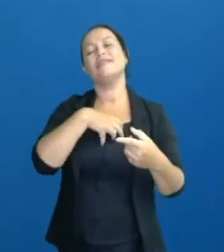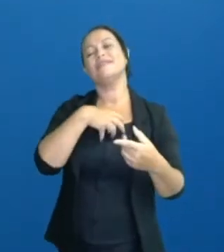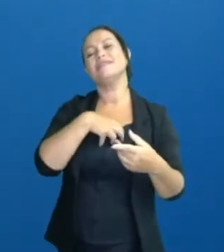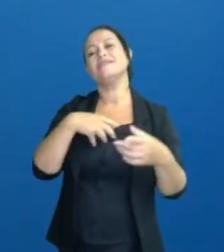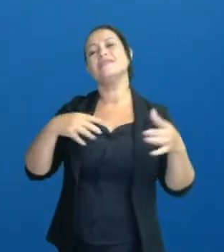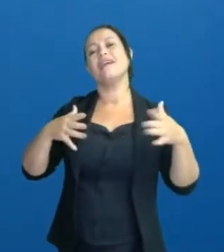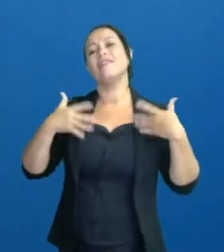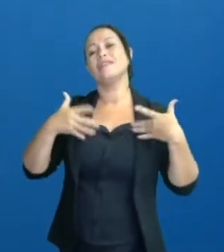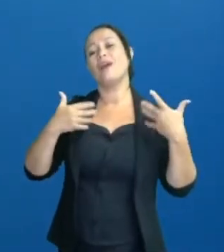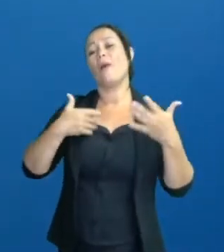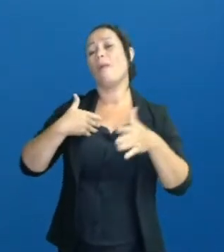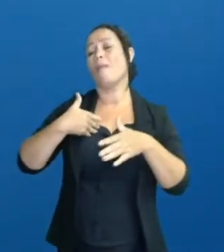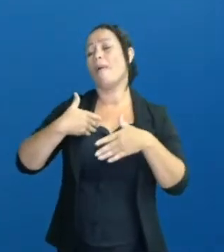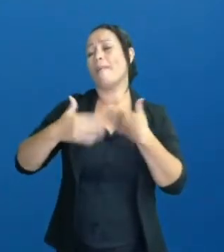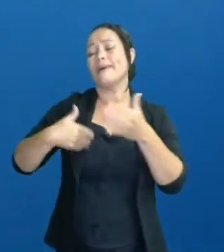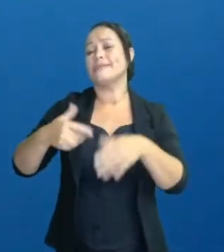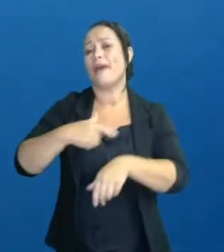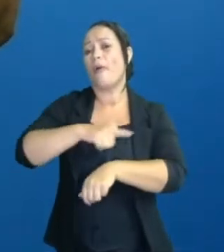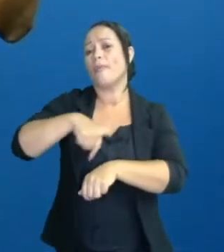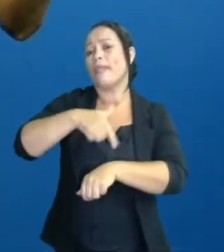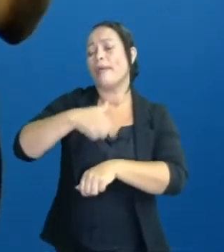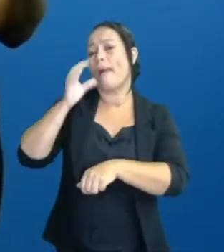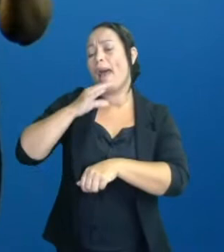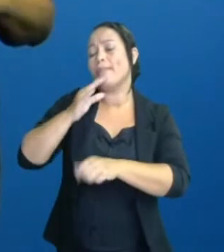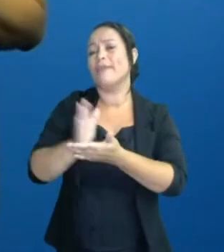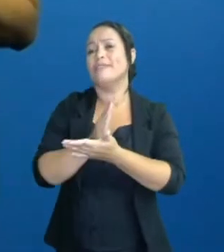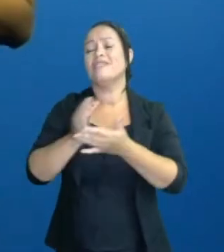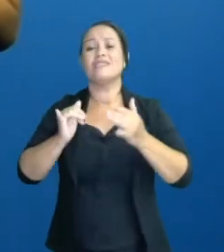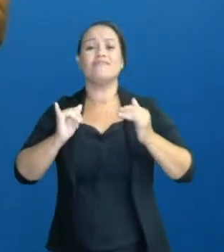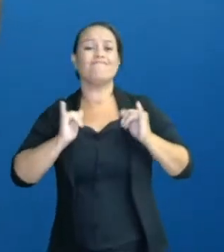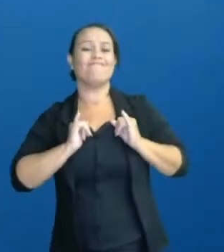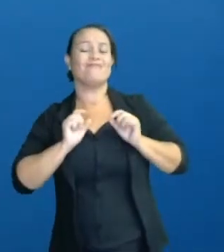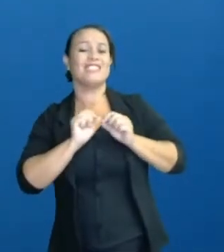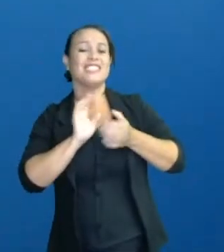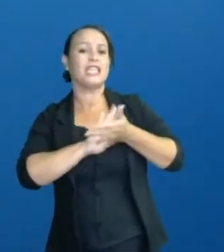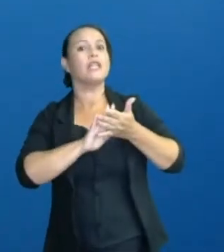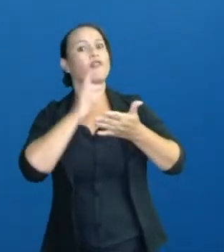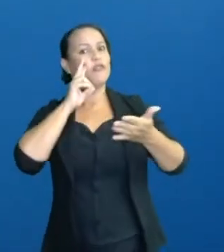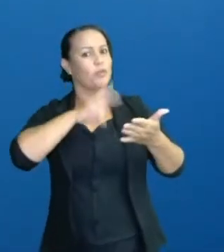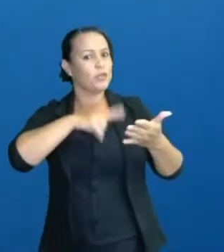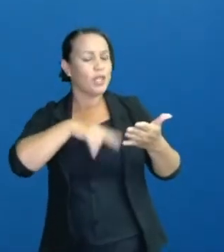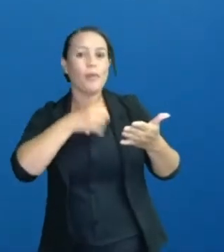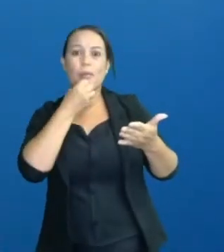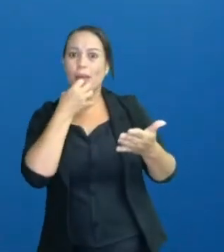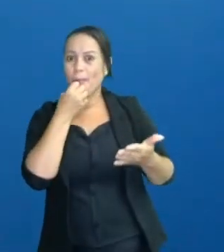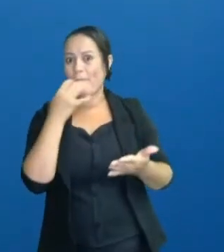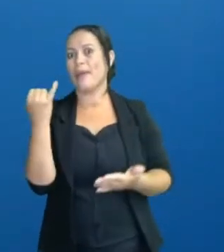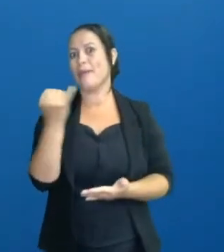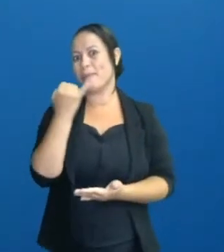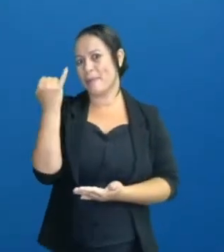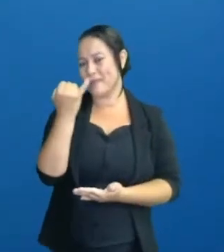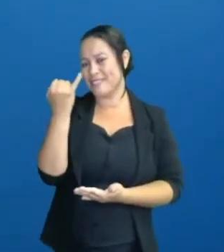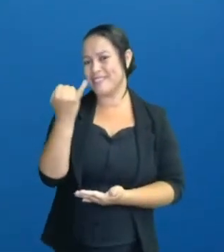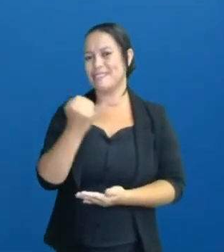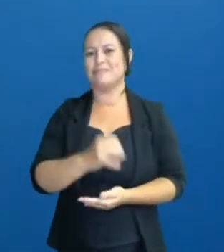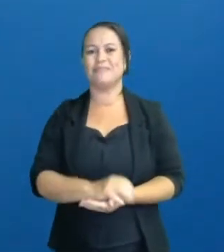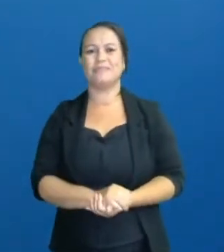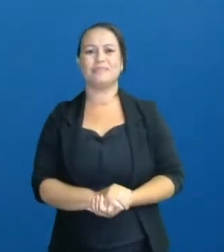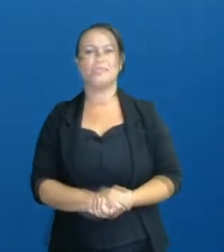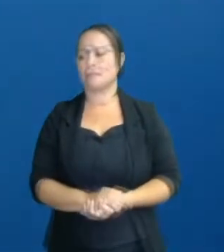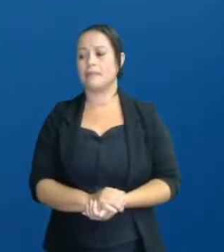passar o tempo. Às vezes a gente não está sem fazer nada, então vamos ler, porque ler é muito importante e é muito